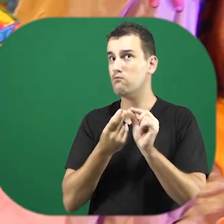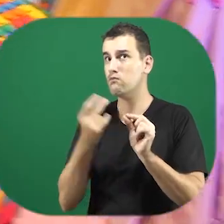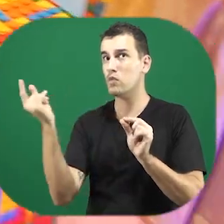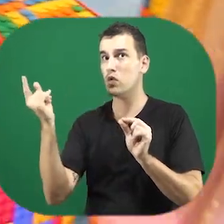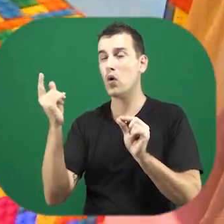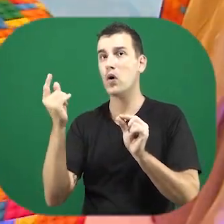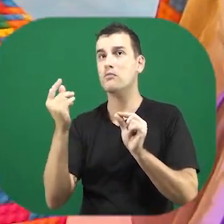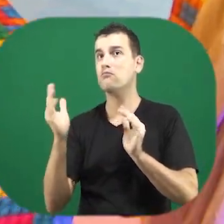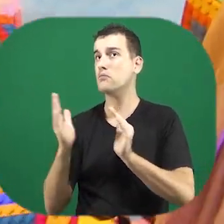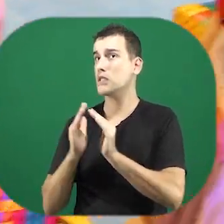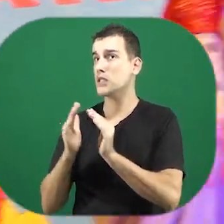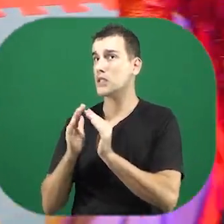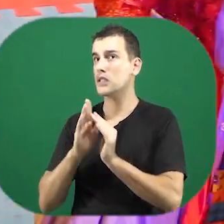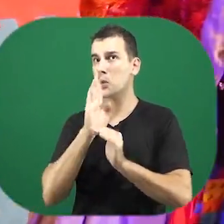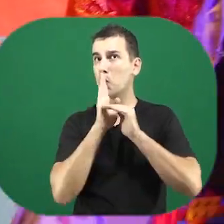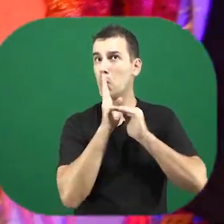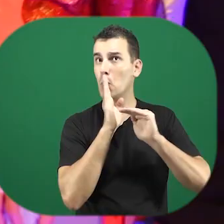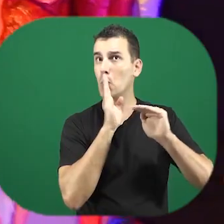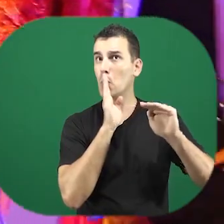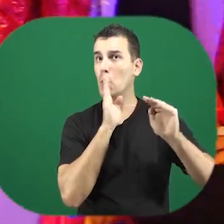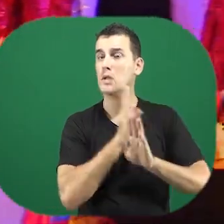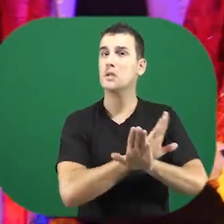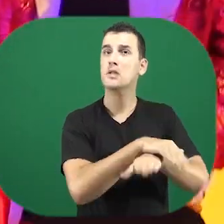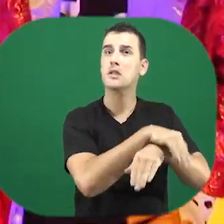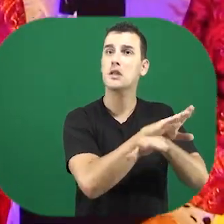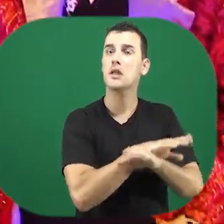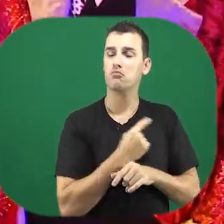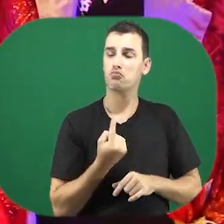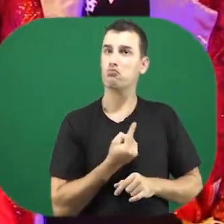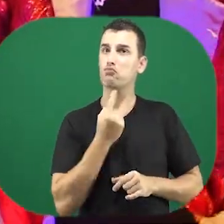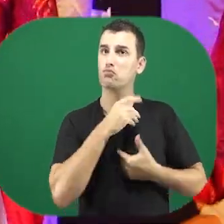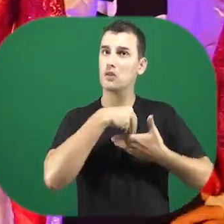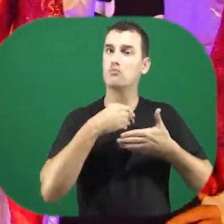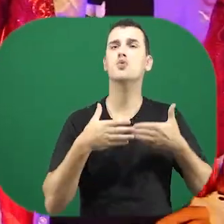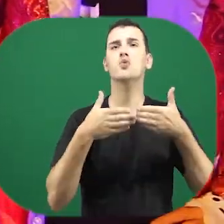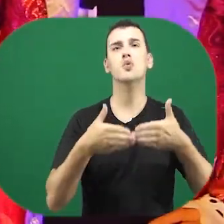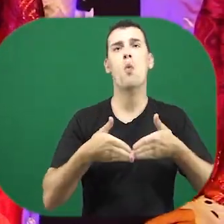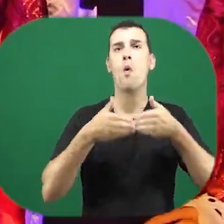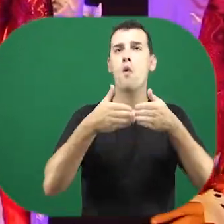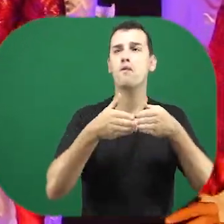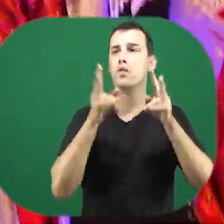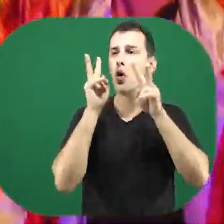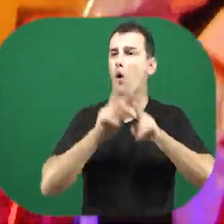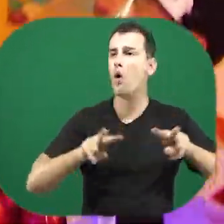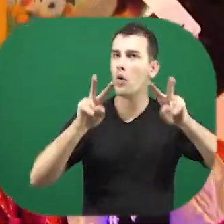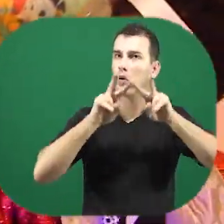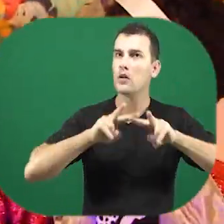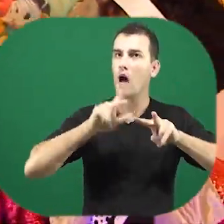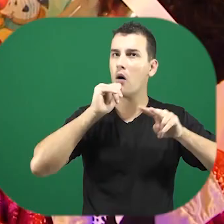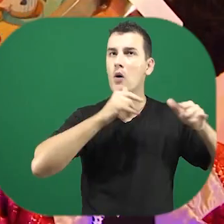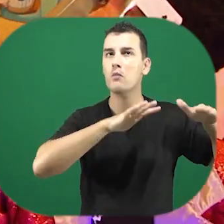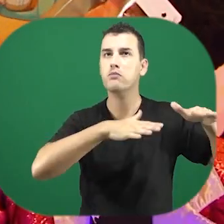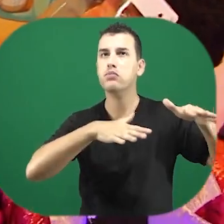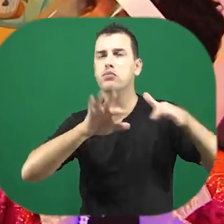silêncio. A sereiazinha ficou sozinha no navio, olhando o mar, olhando o